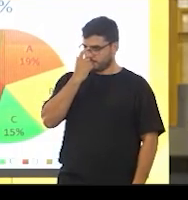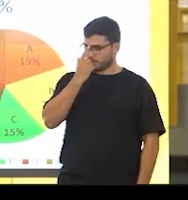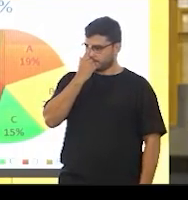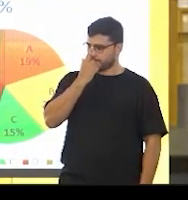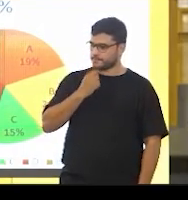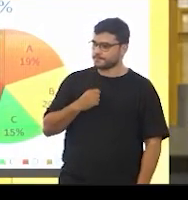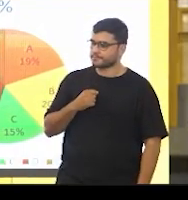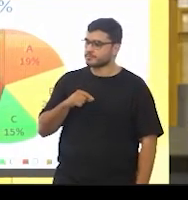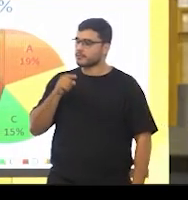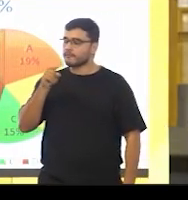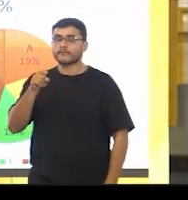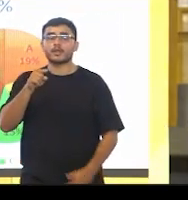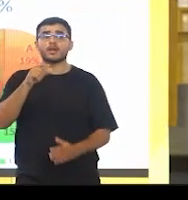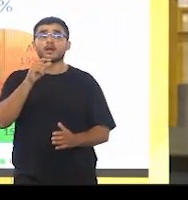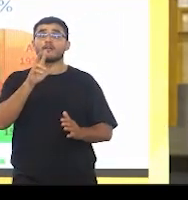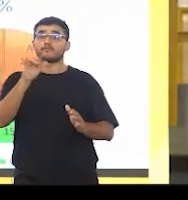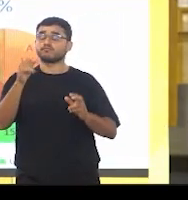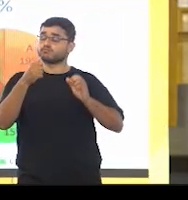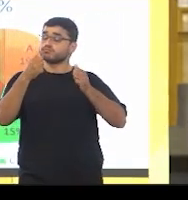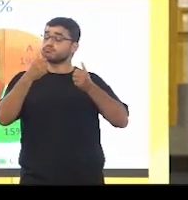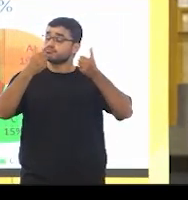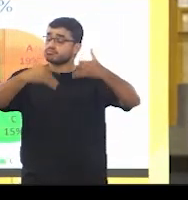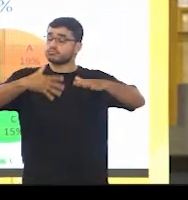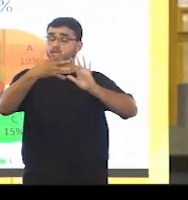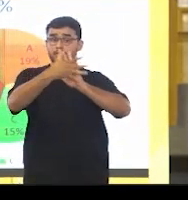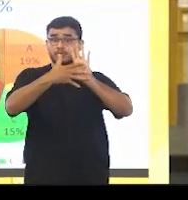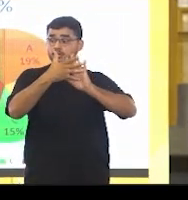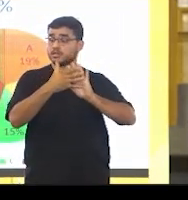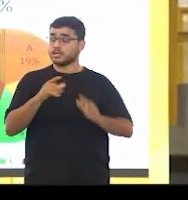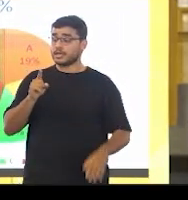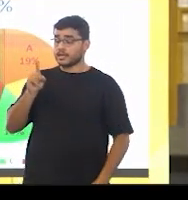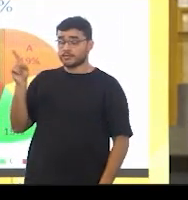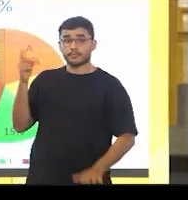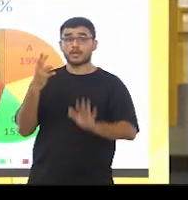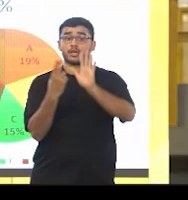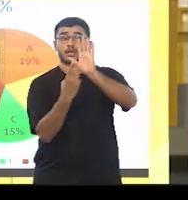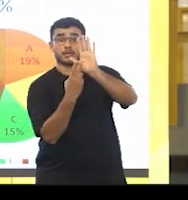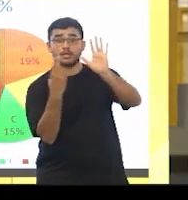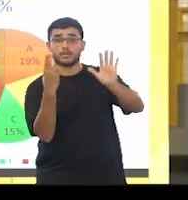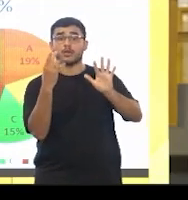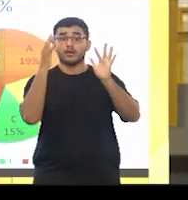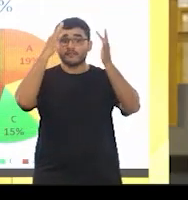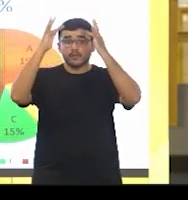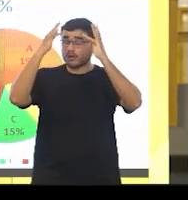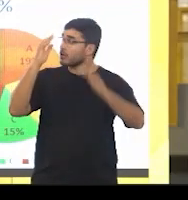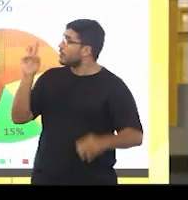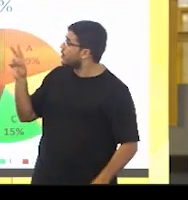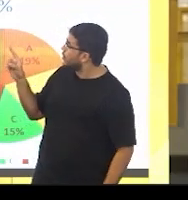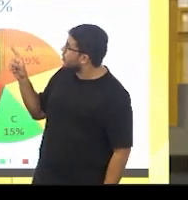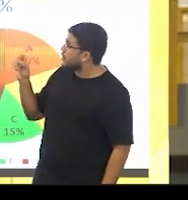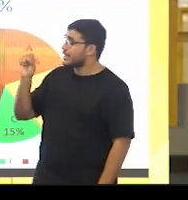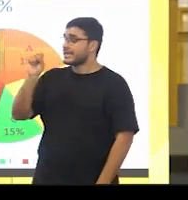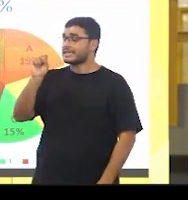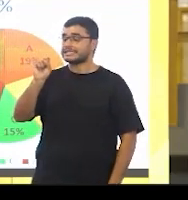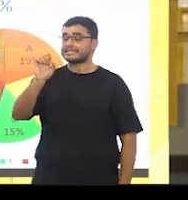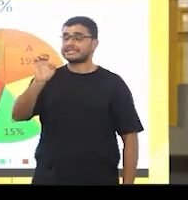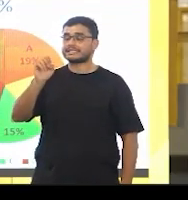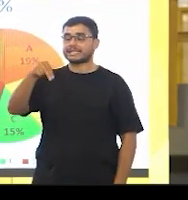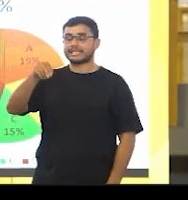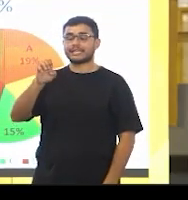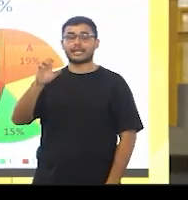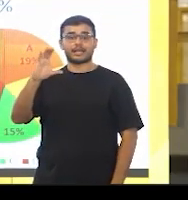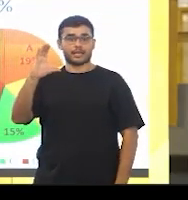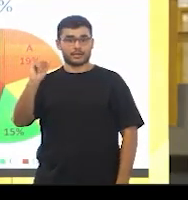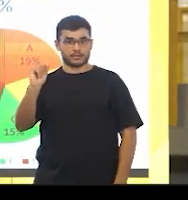filosofia promover a... Olha só, o Sêneca é um filósofo estoico. E ele está dizendo assim, ó,